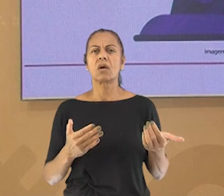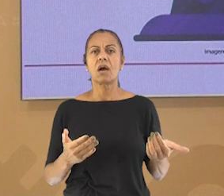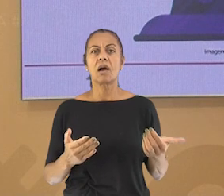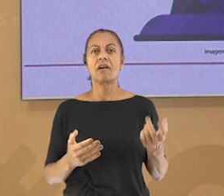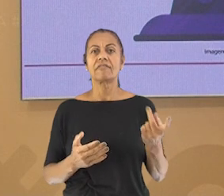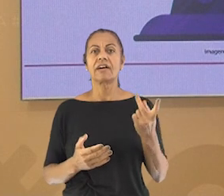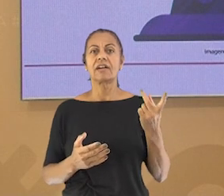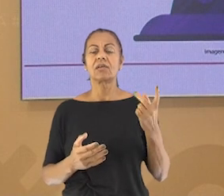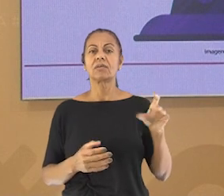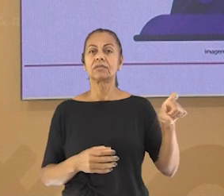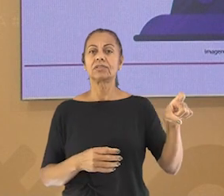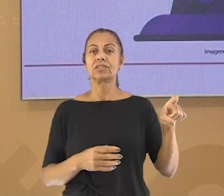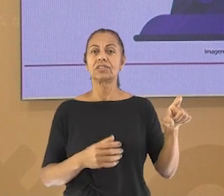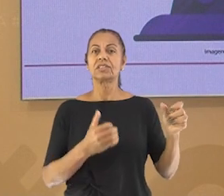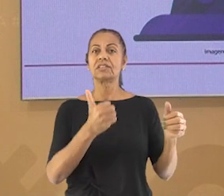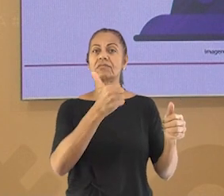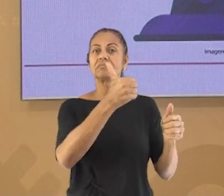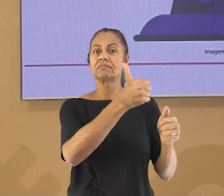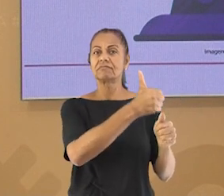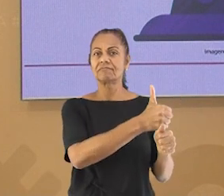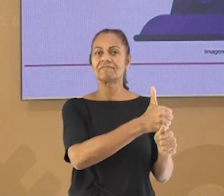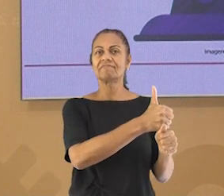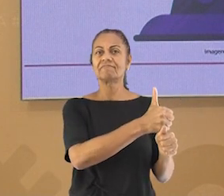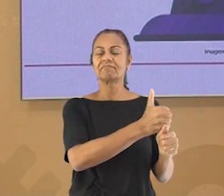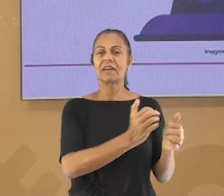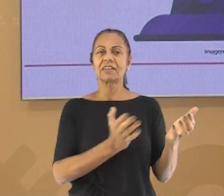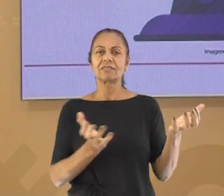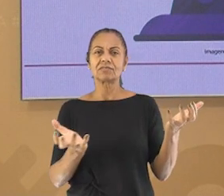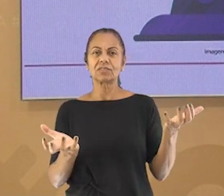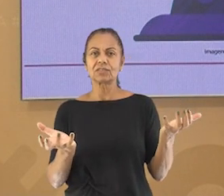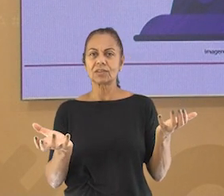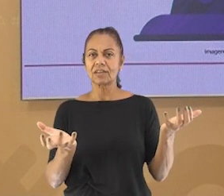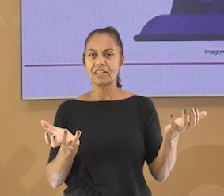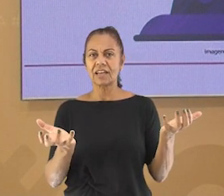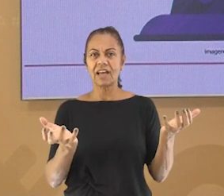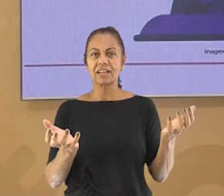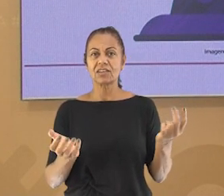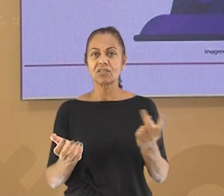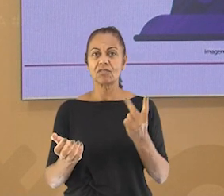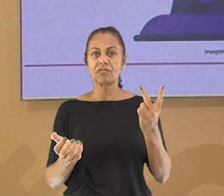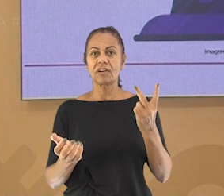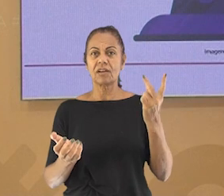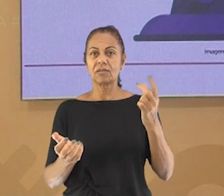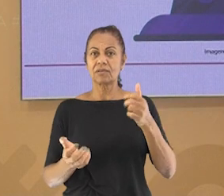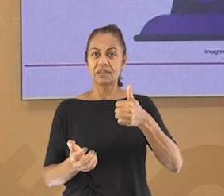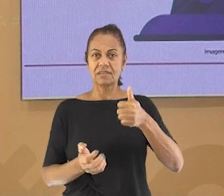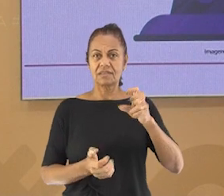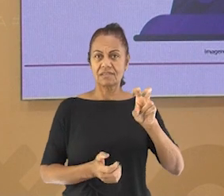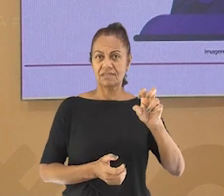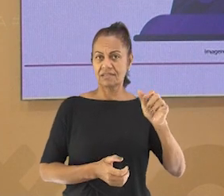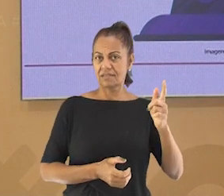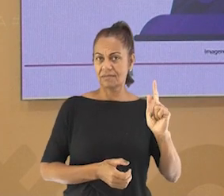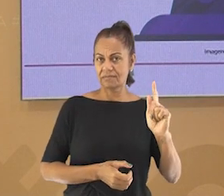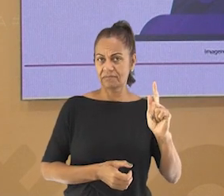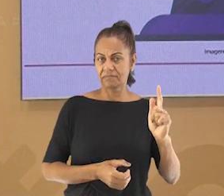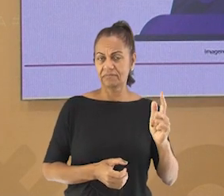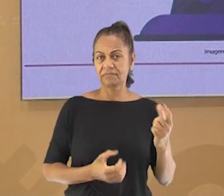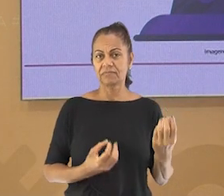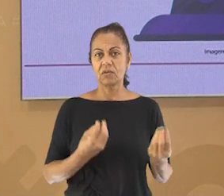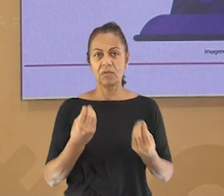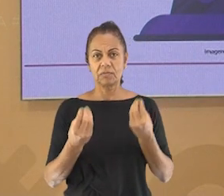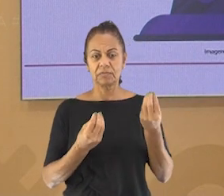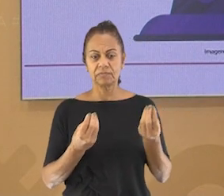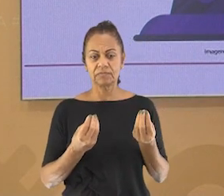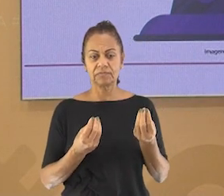Então, que valor vamos substituir no lugar de X para que os dois lados fiquem com o valor